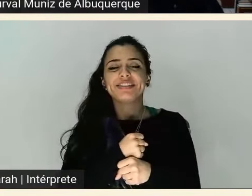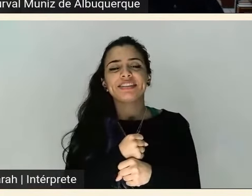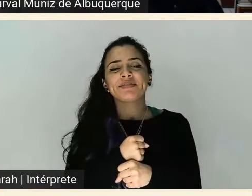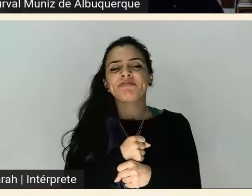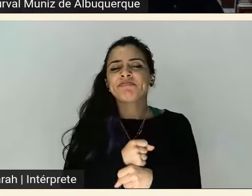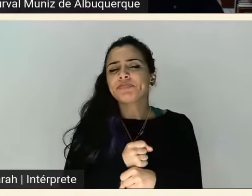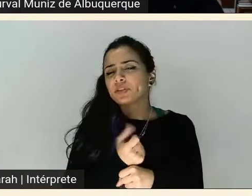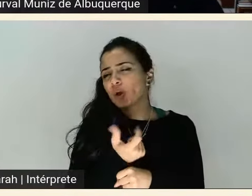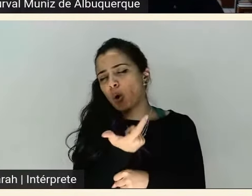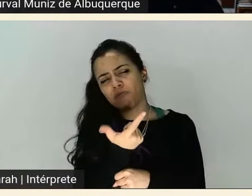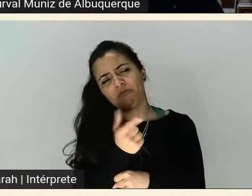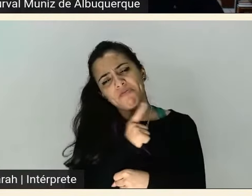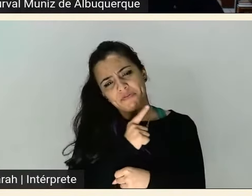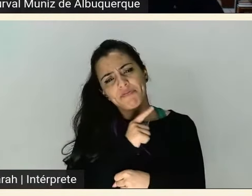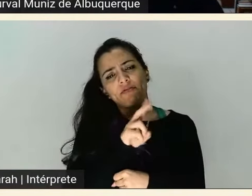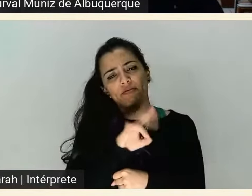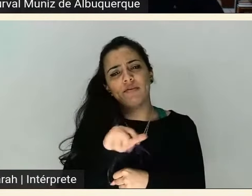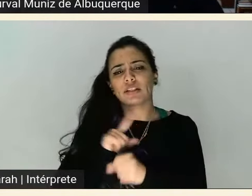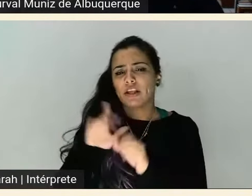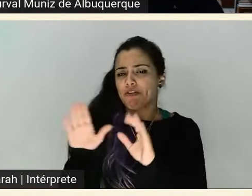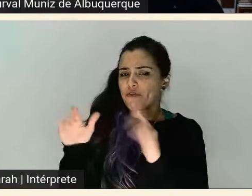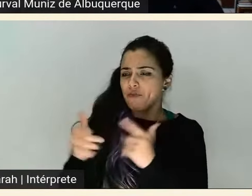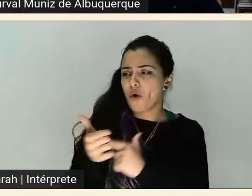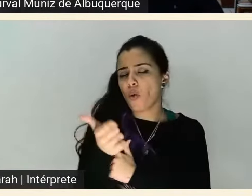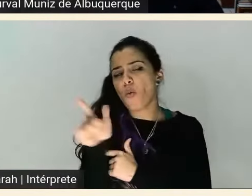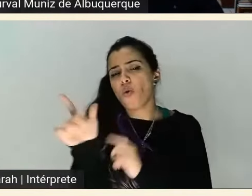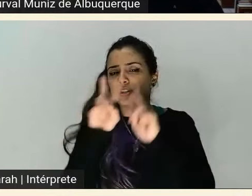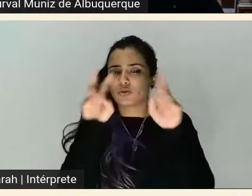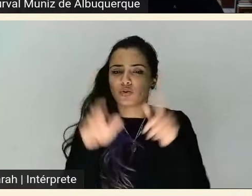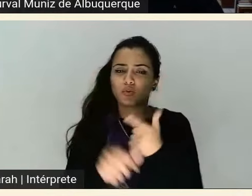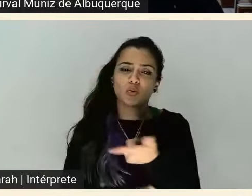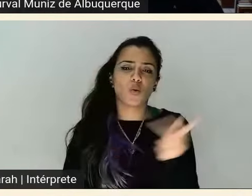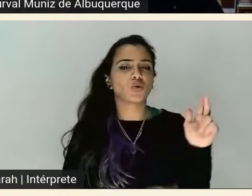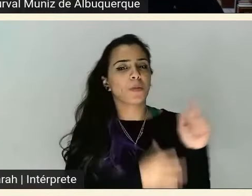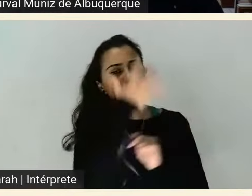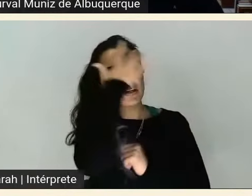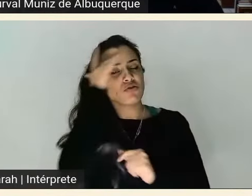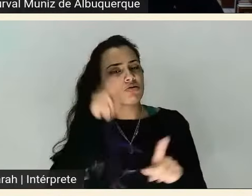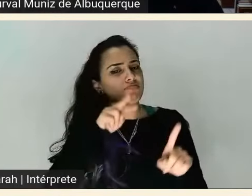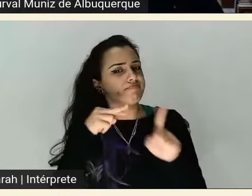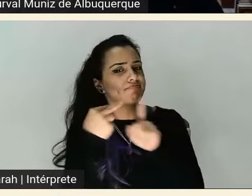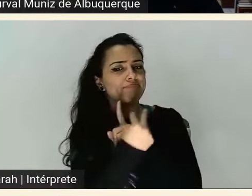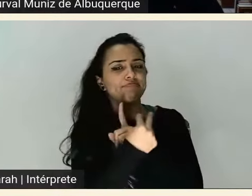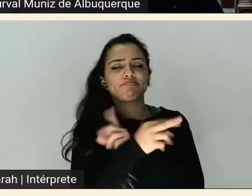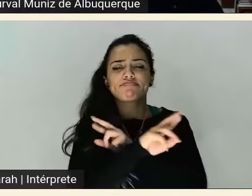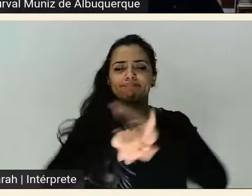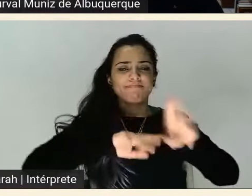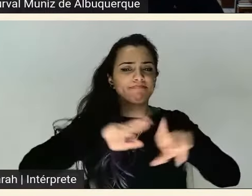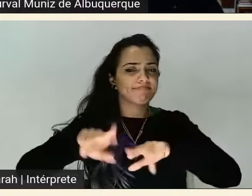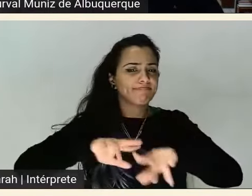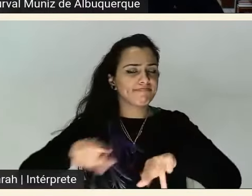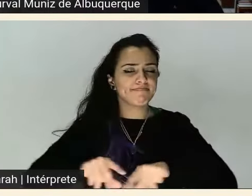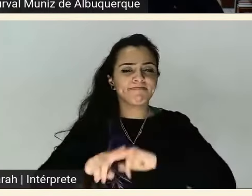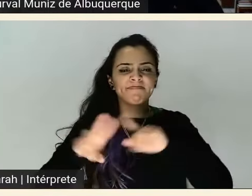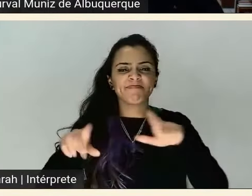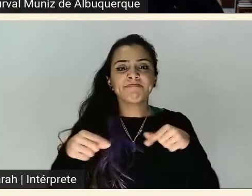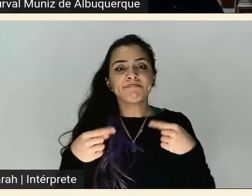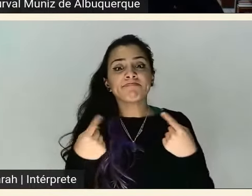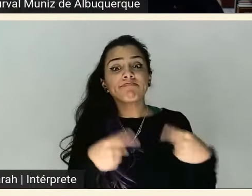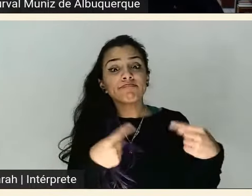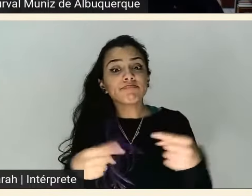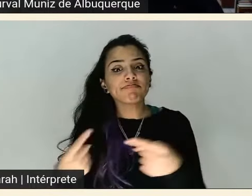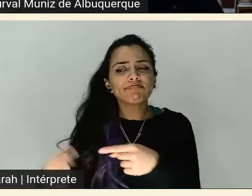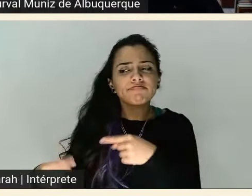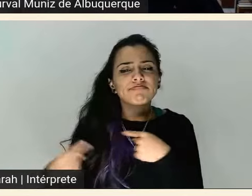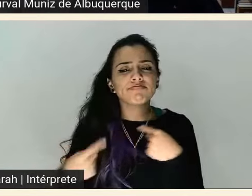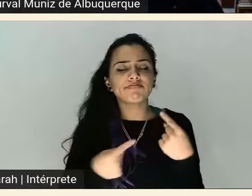outras centralidades, por outras vozes, por uma perspectiva de disputa mesmo, né? De